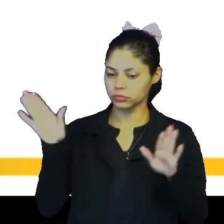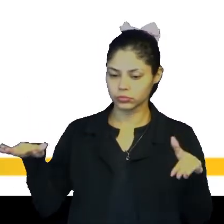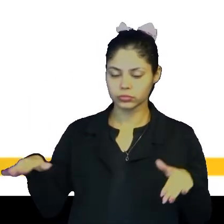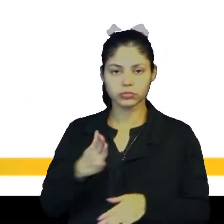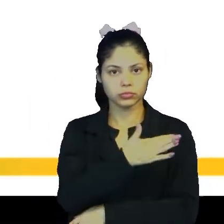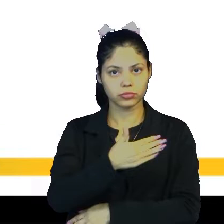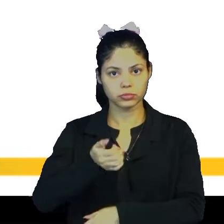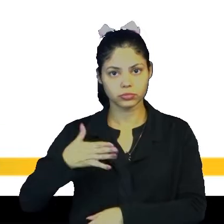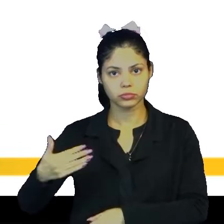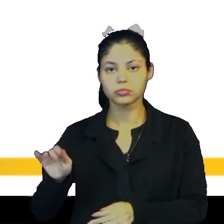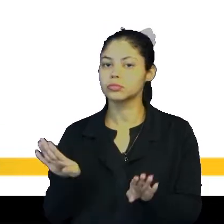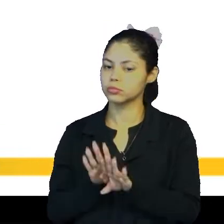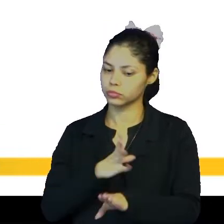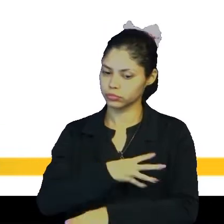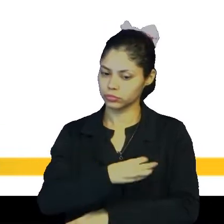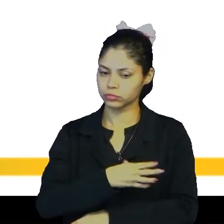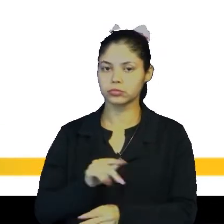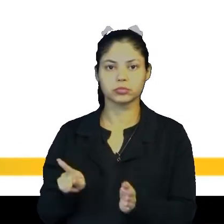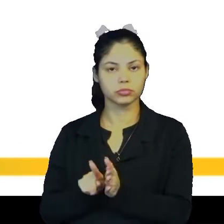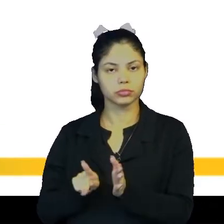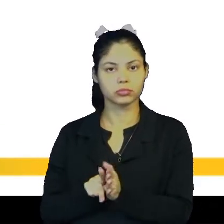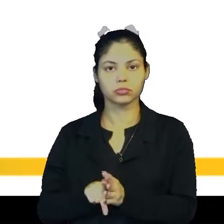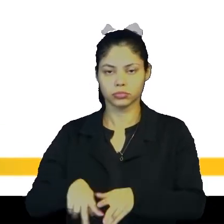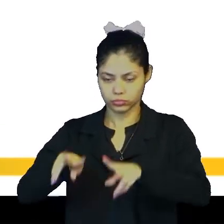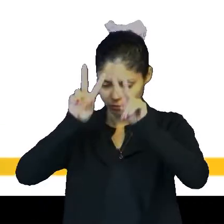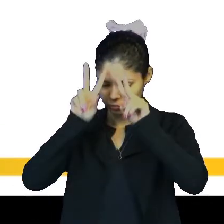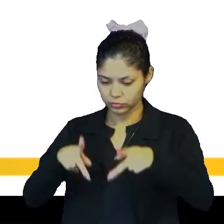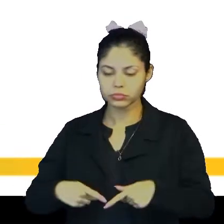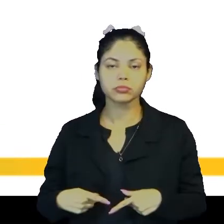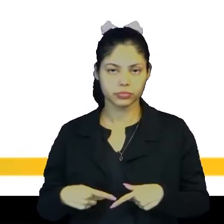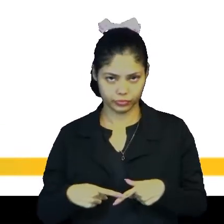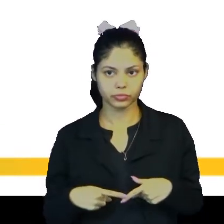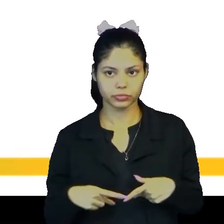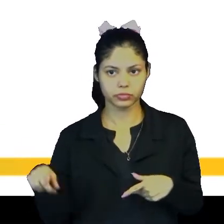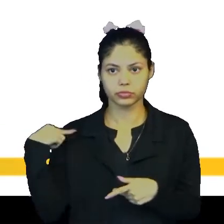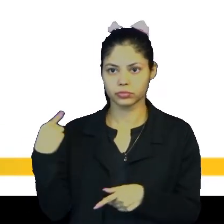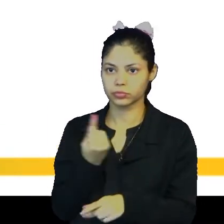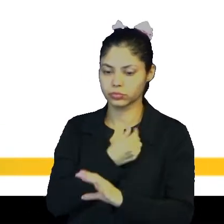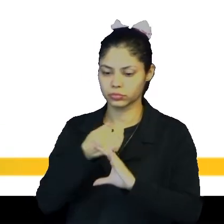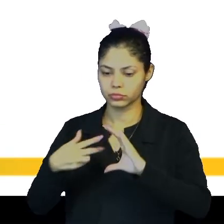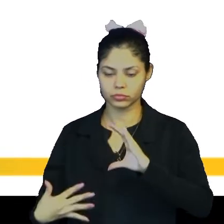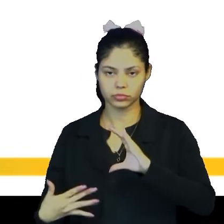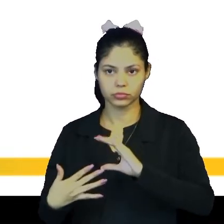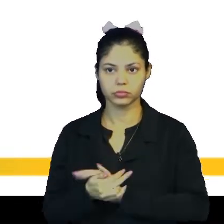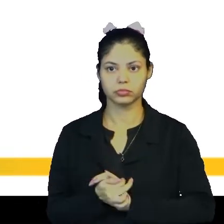peixes e mamíferos e também o Homo sapiens, ou seja, os seres humanos, a nossa espécie.